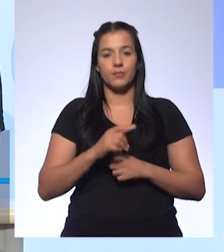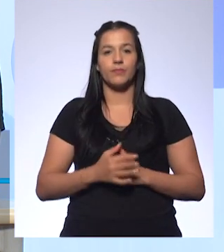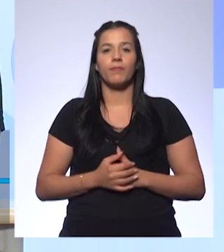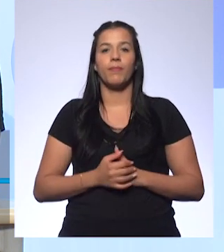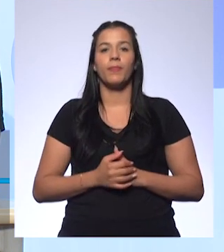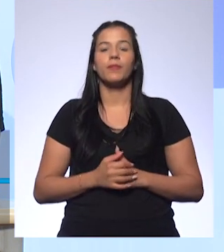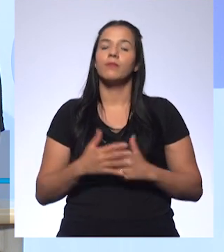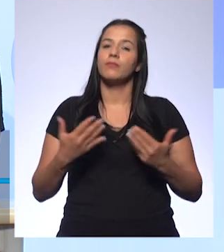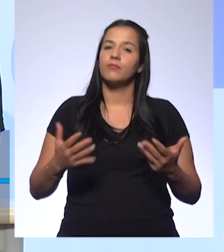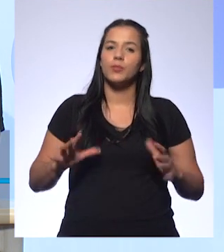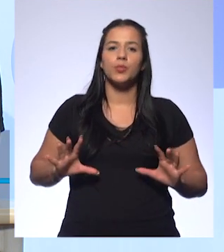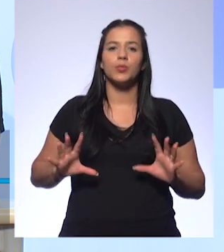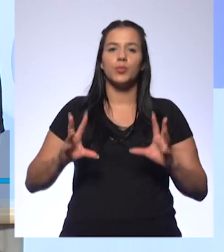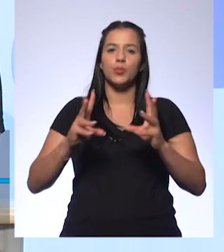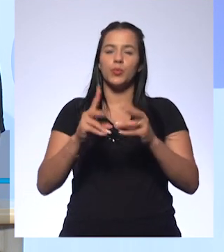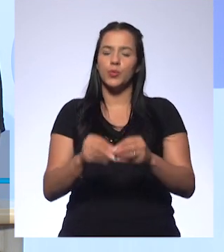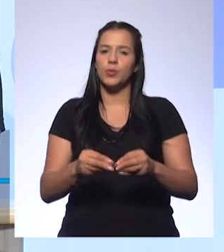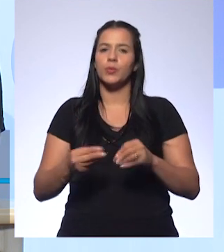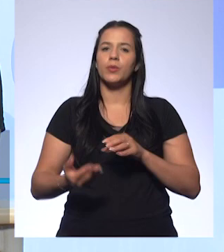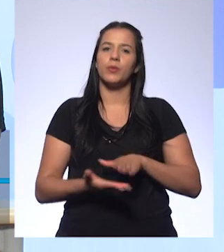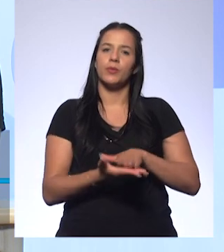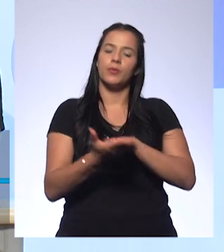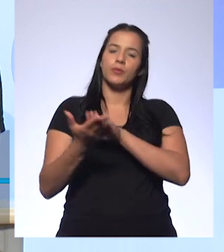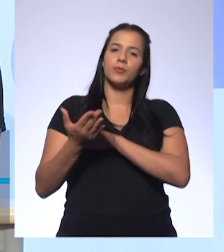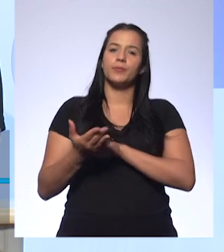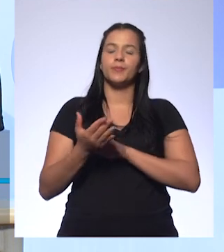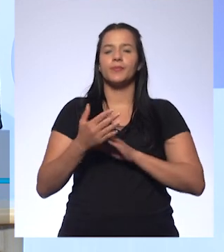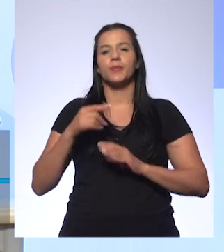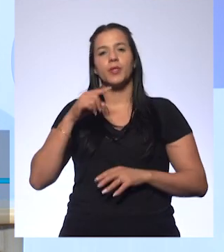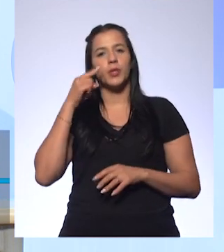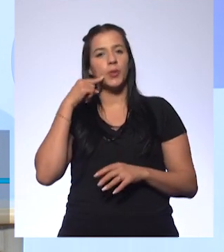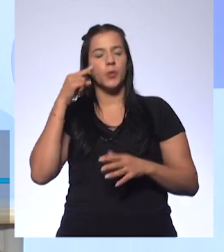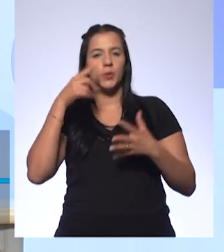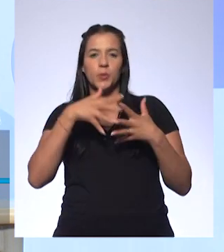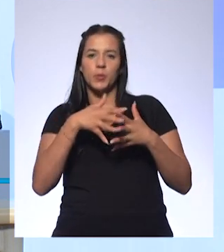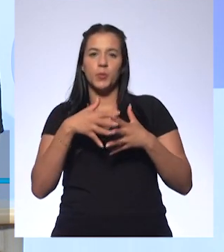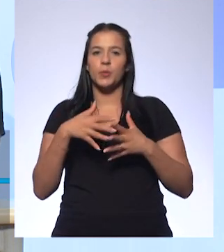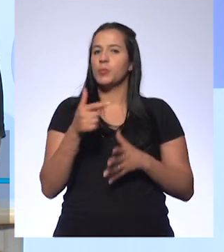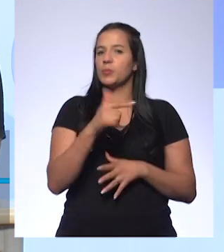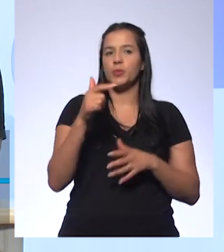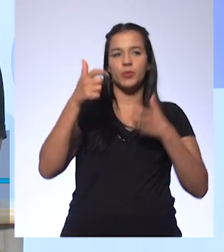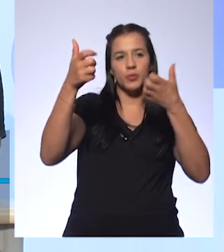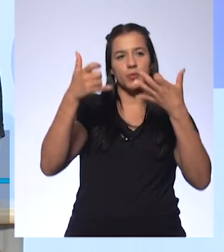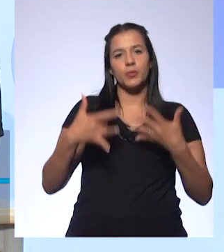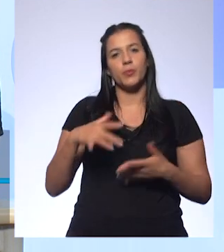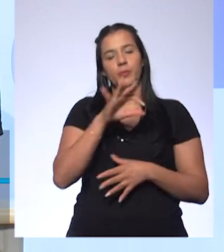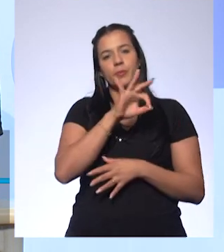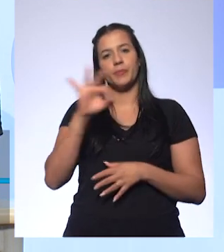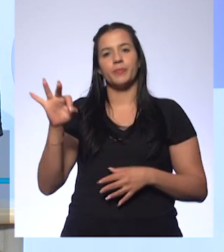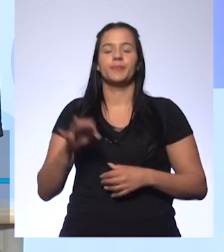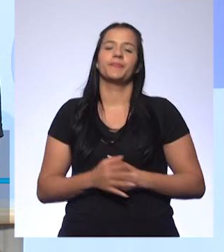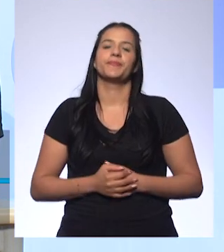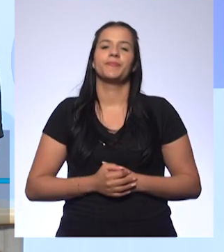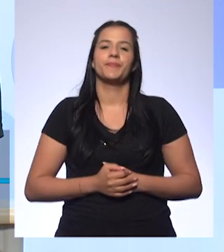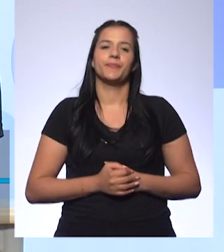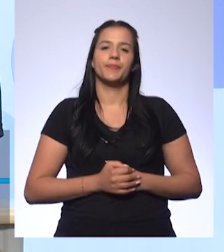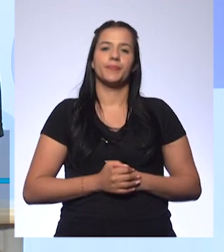no geral, o pessoal elogiando a aula e dizendo que não ficou nenhuma dúvida, que foi uma ótima explicação. Renata?